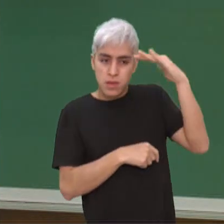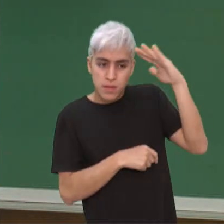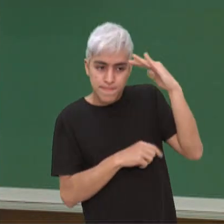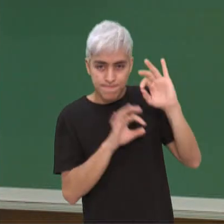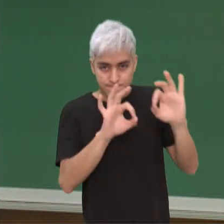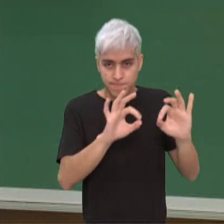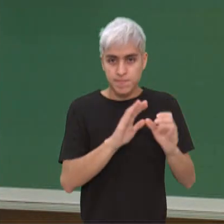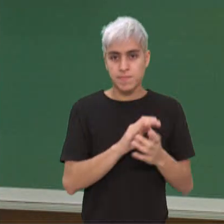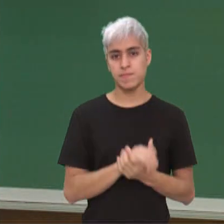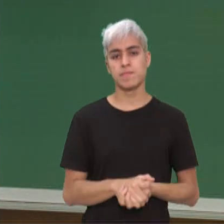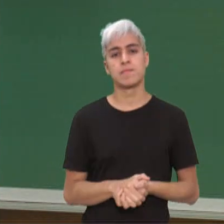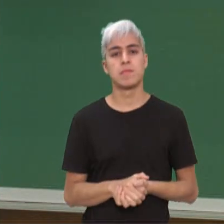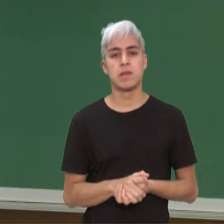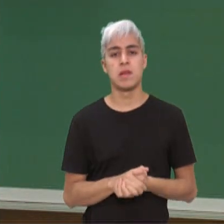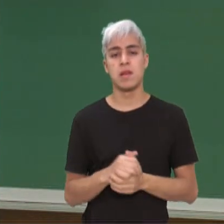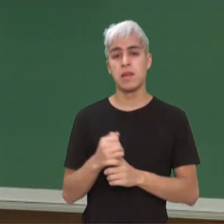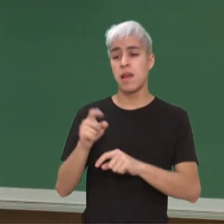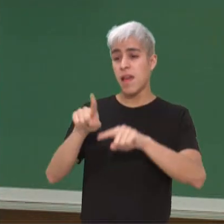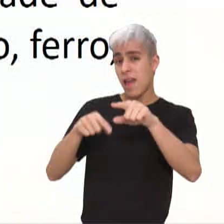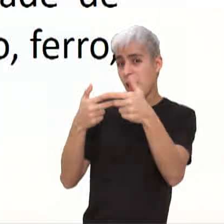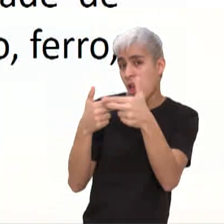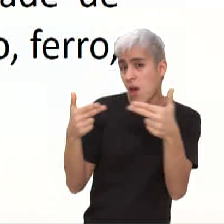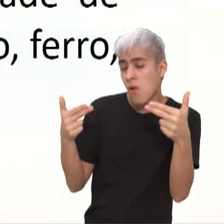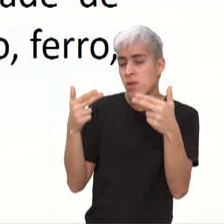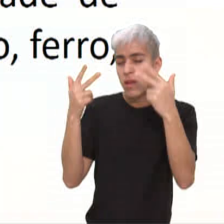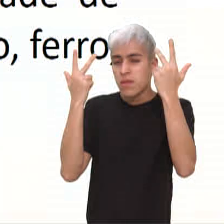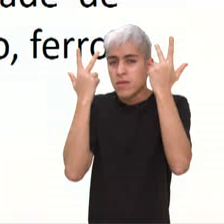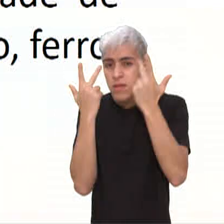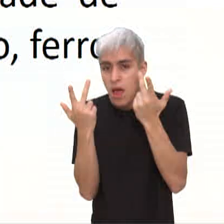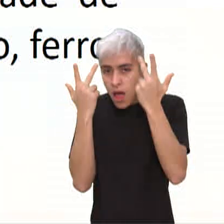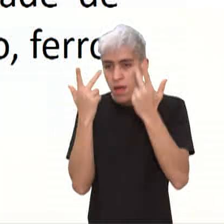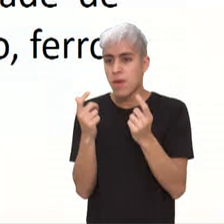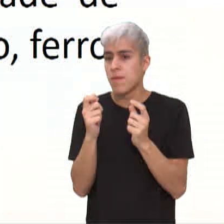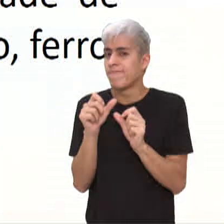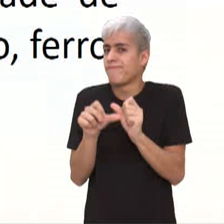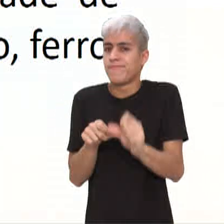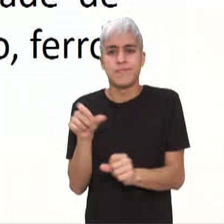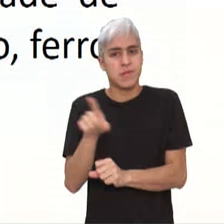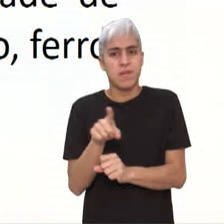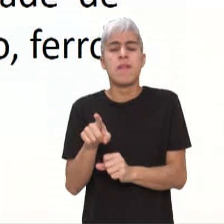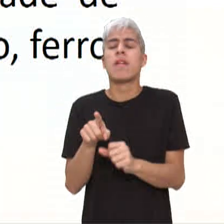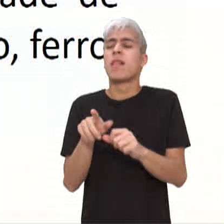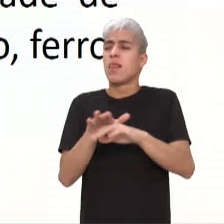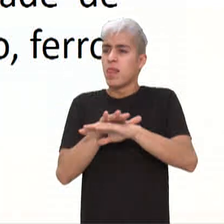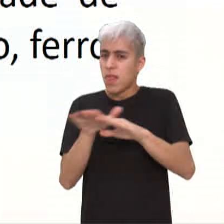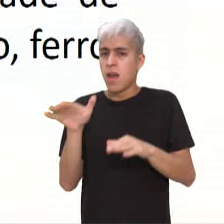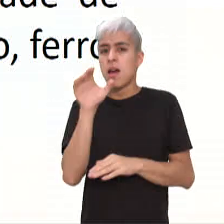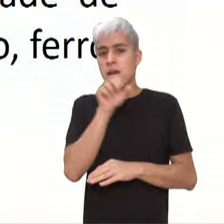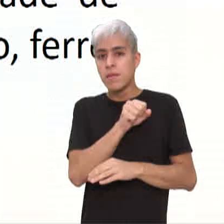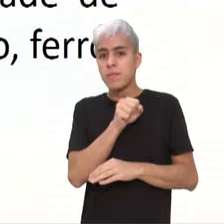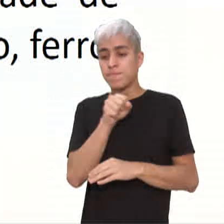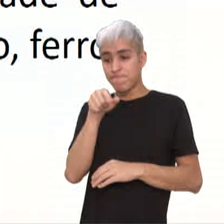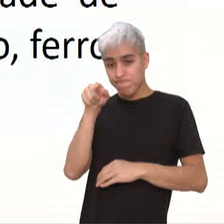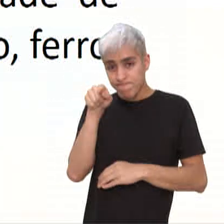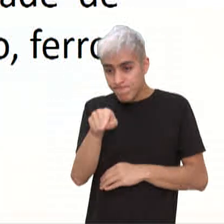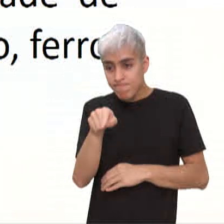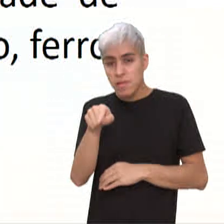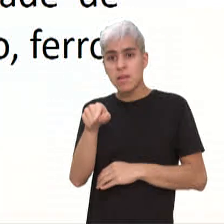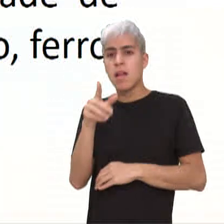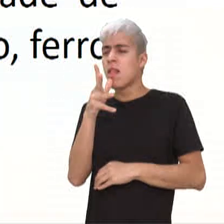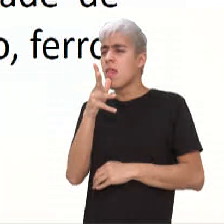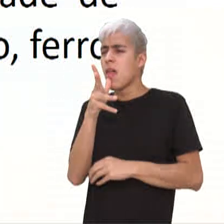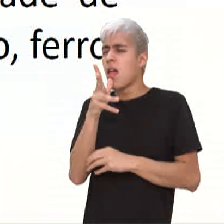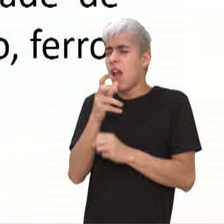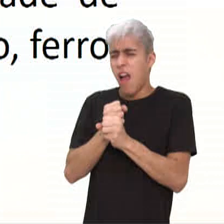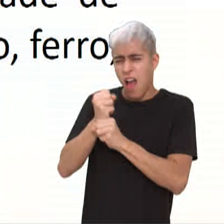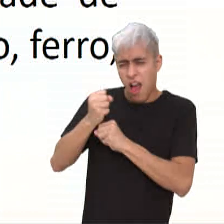si. Recursos naturais, então, não renováveis. São aqueles que demoram